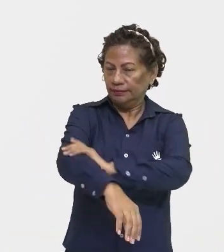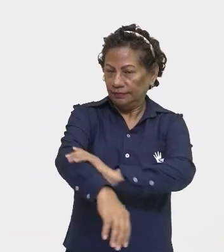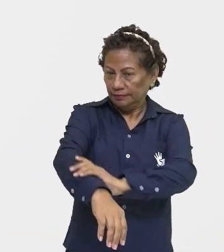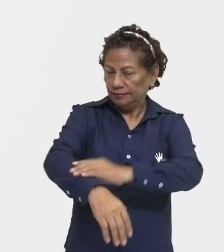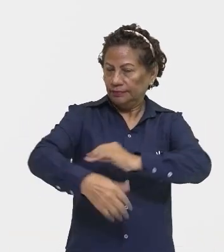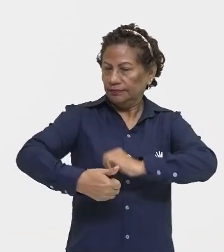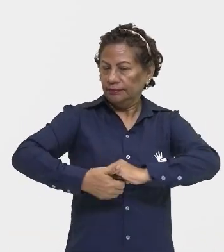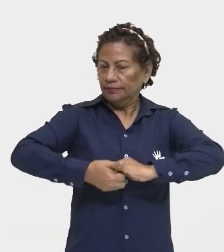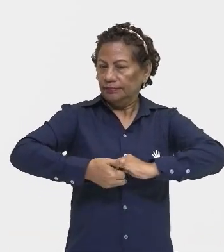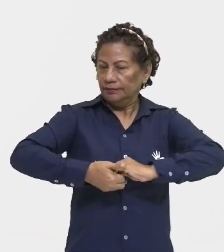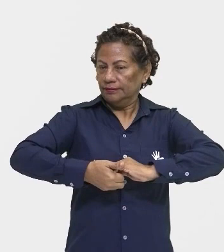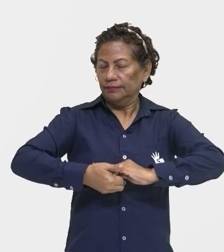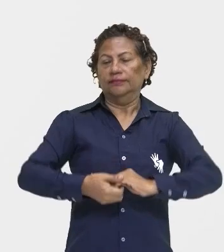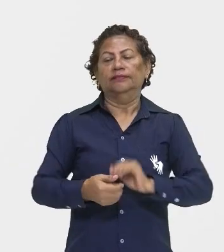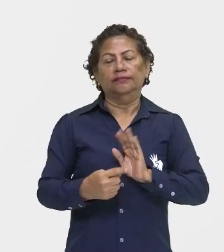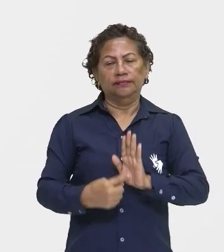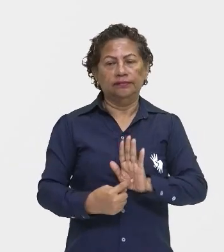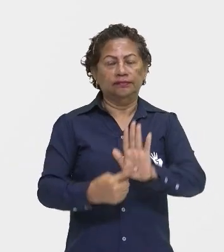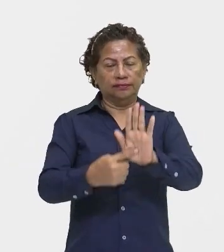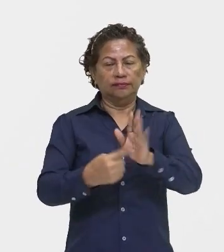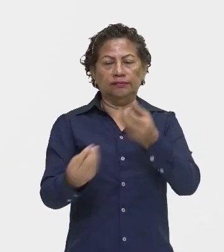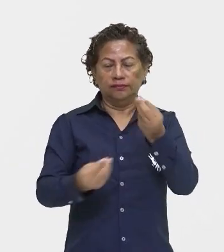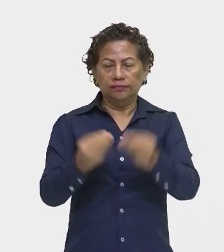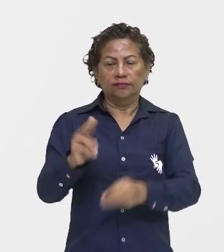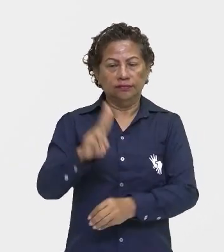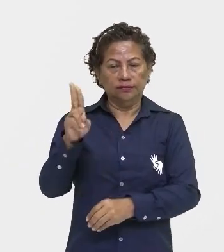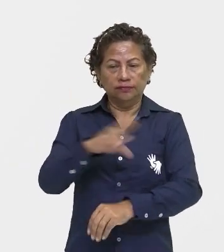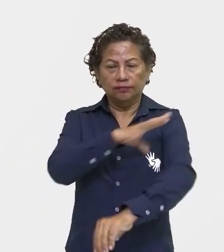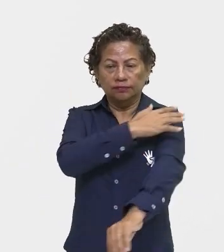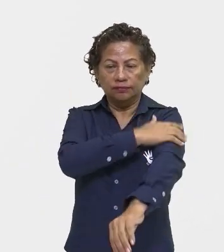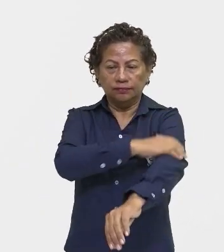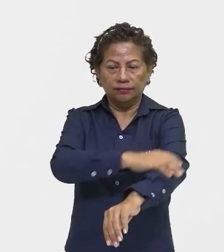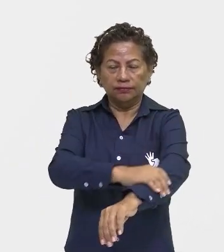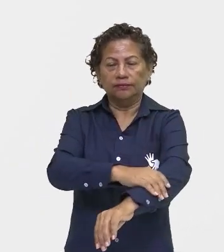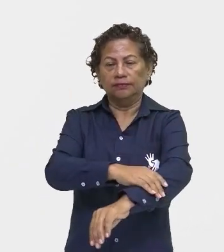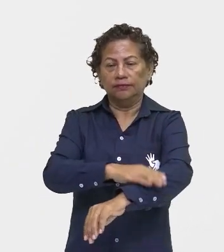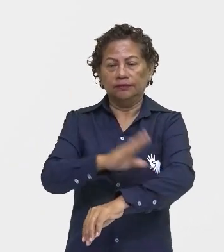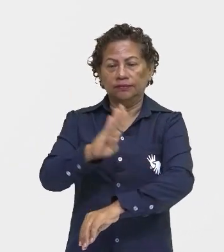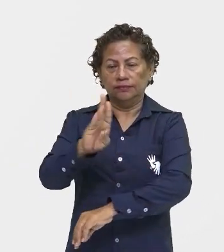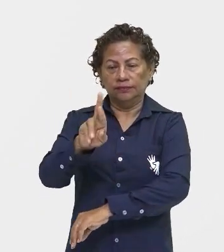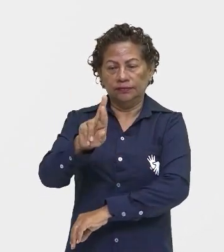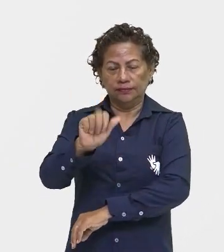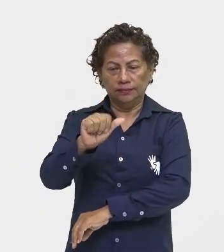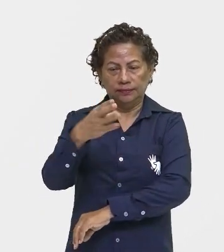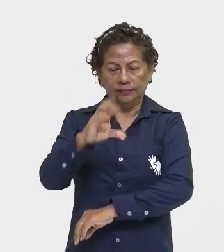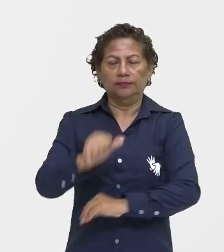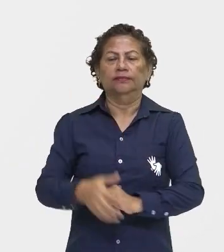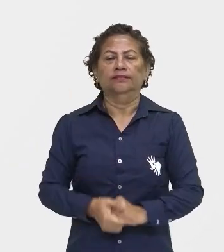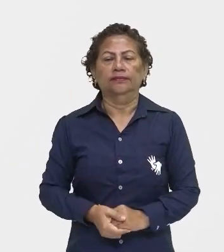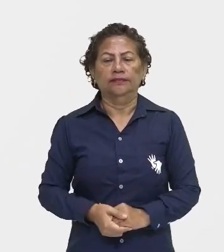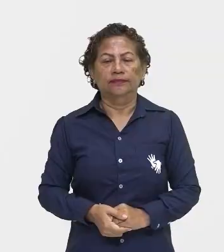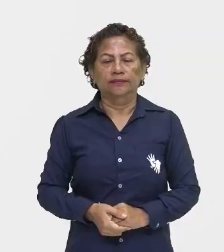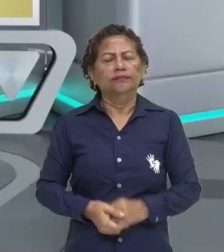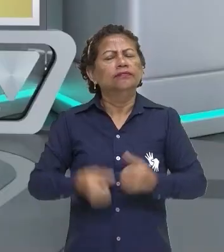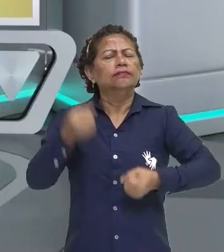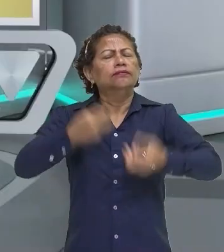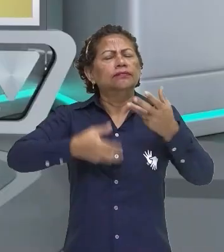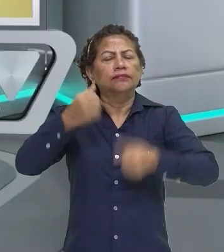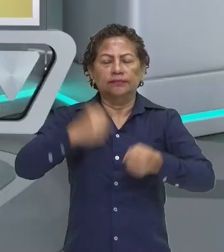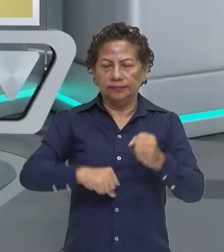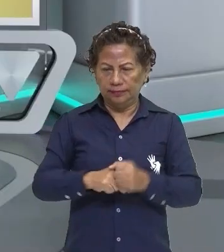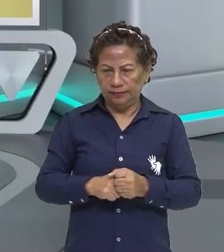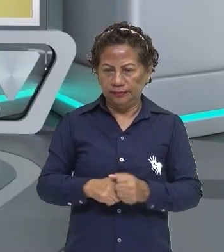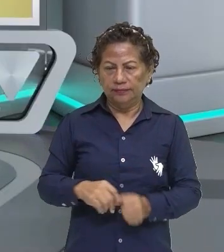aí apresentando como os braços se posicionam. Quando a gente fala que a técnica do balé clássico é uma